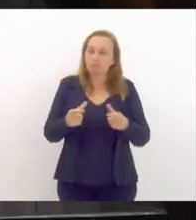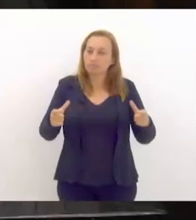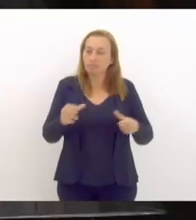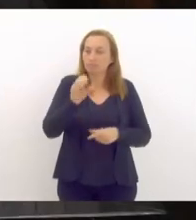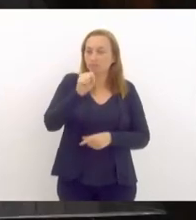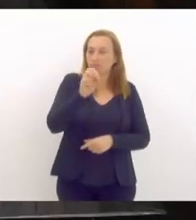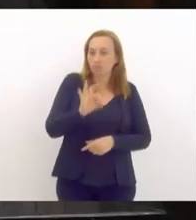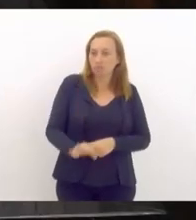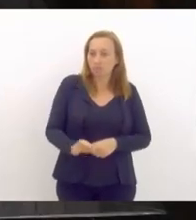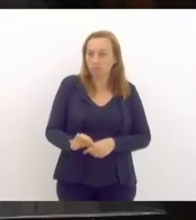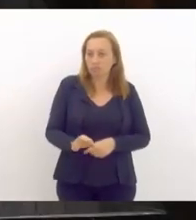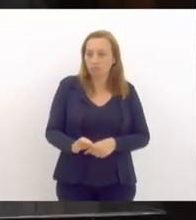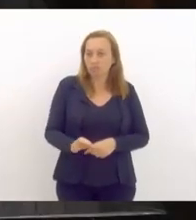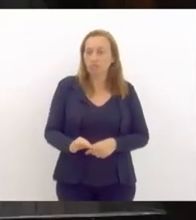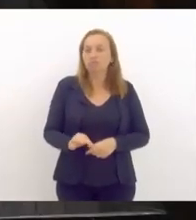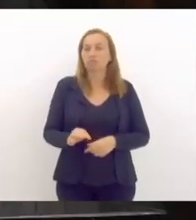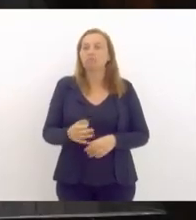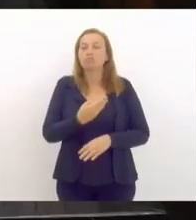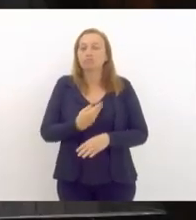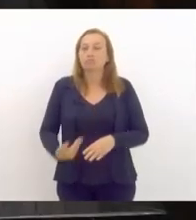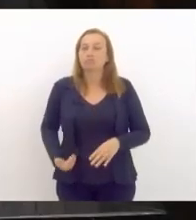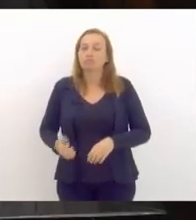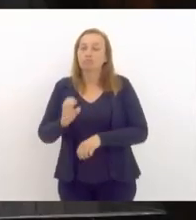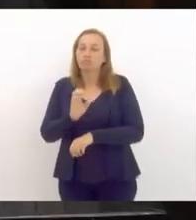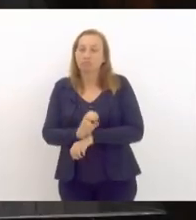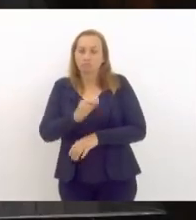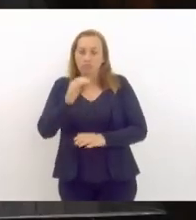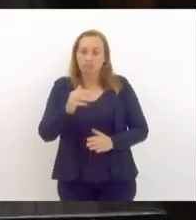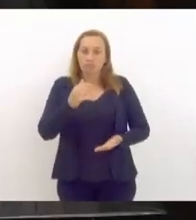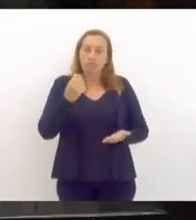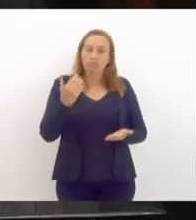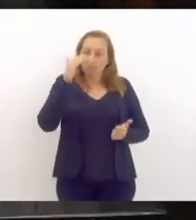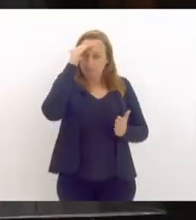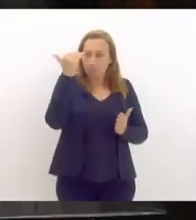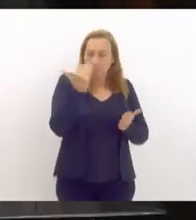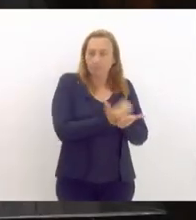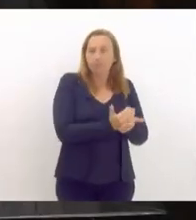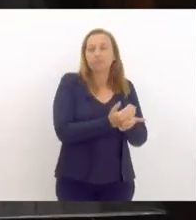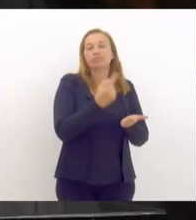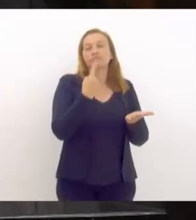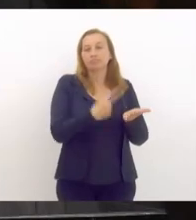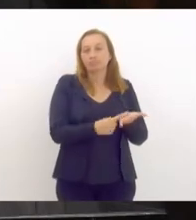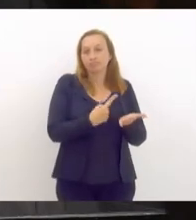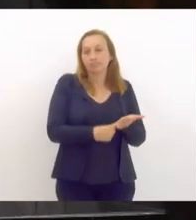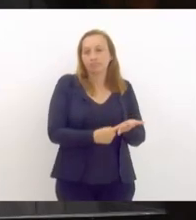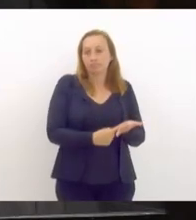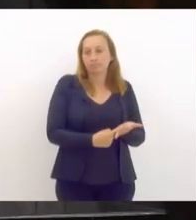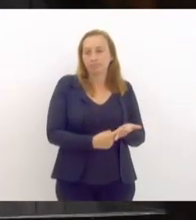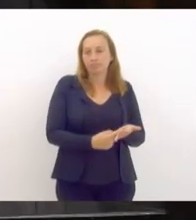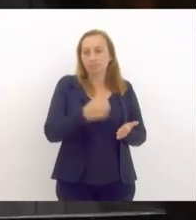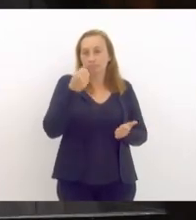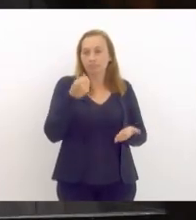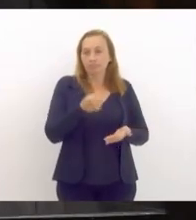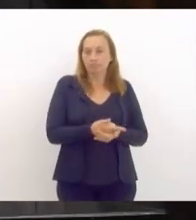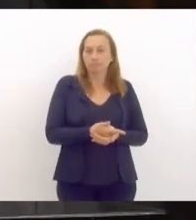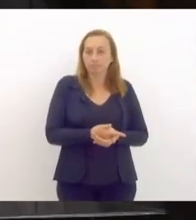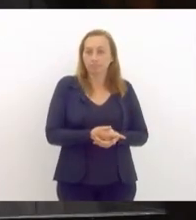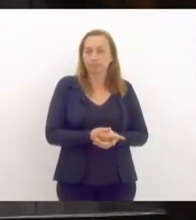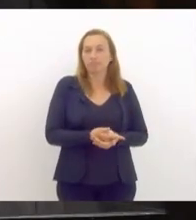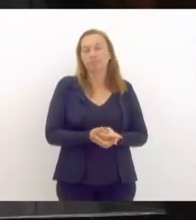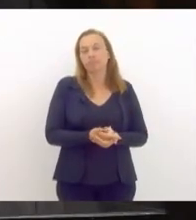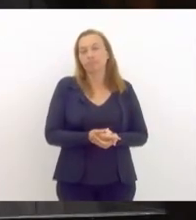havia do margem para o governo do estado cumprir o combinado cumprir a sua palavra e pagar a recomposição de